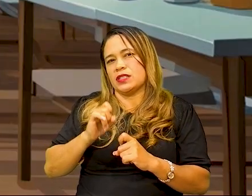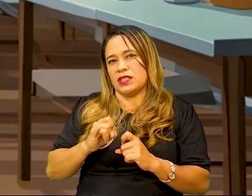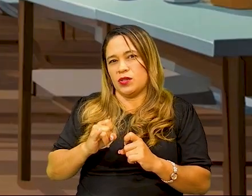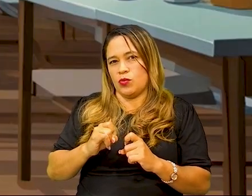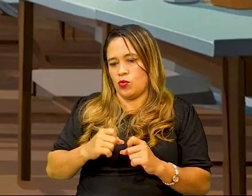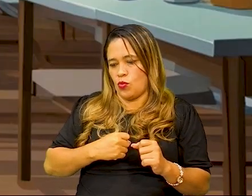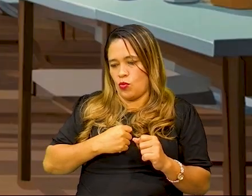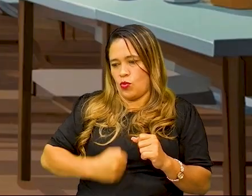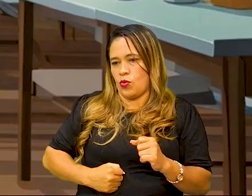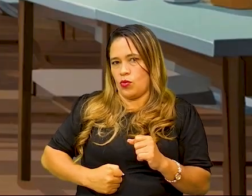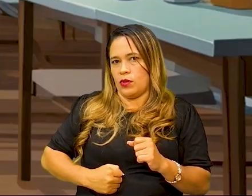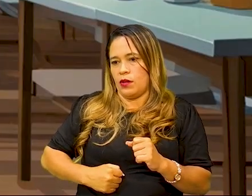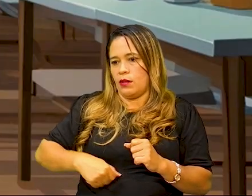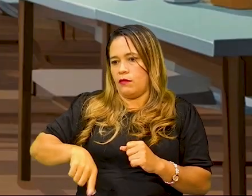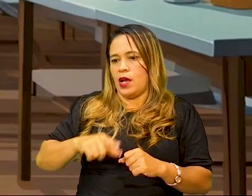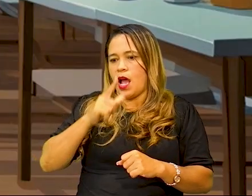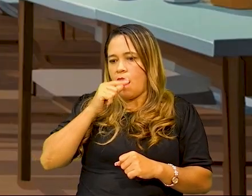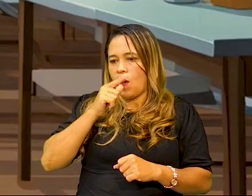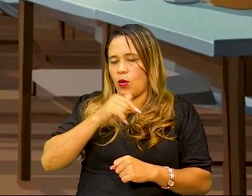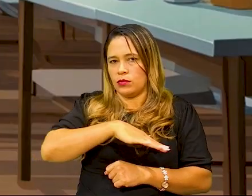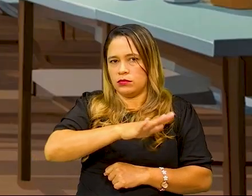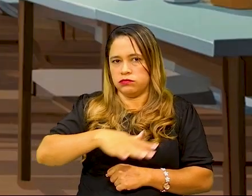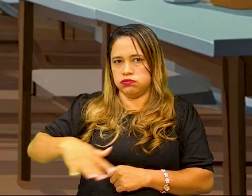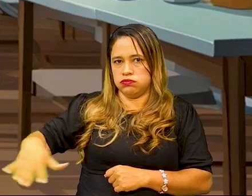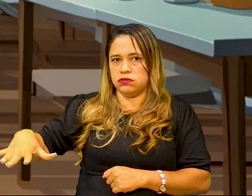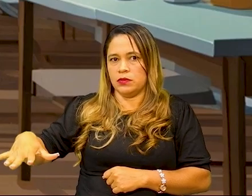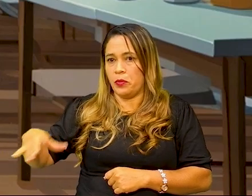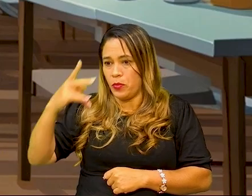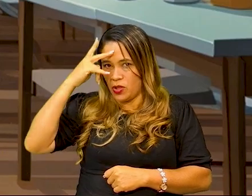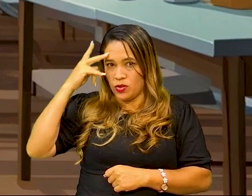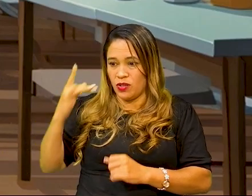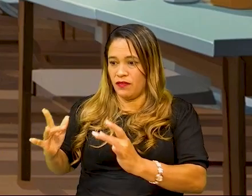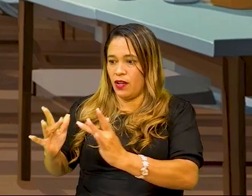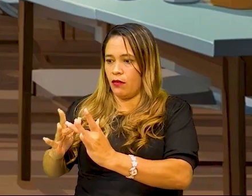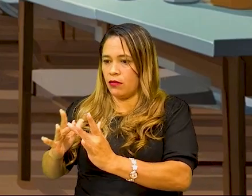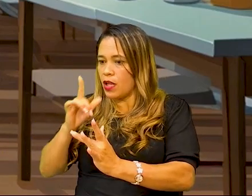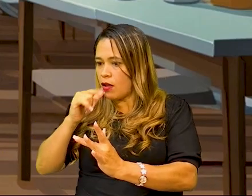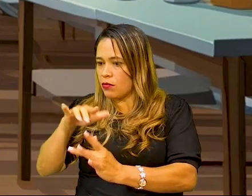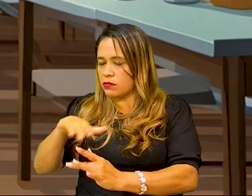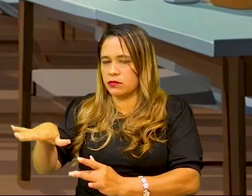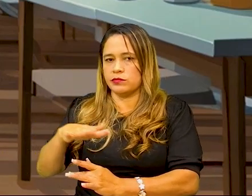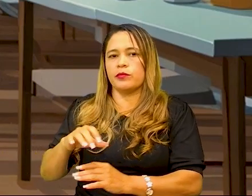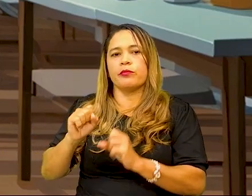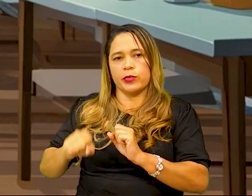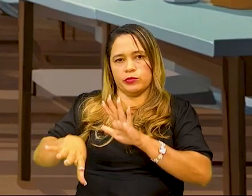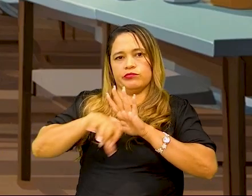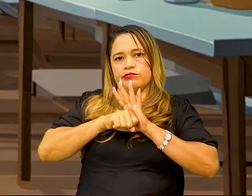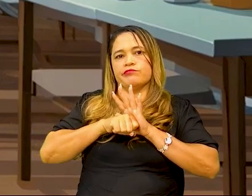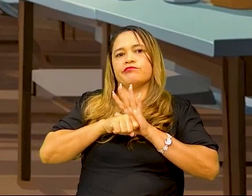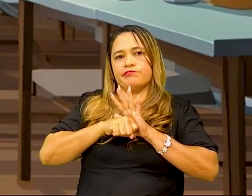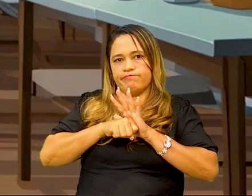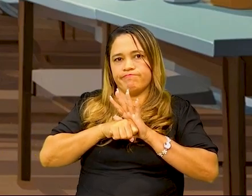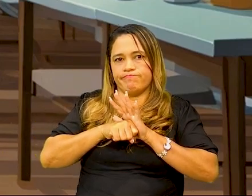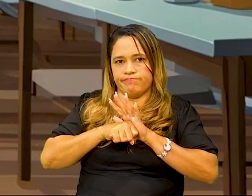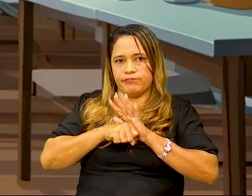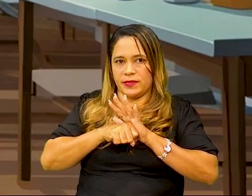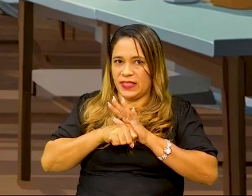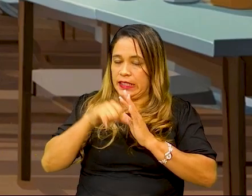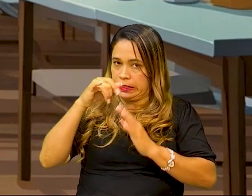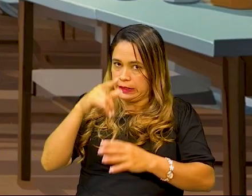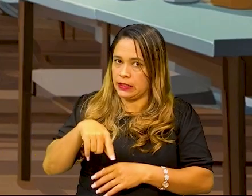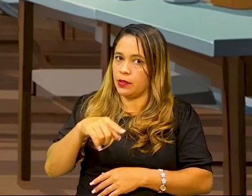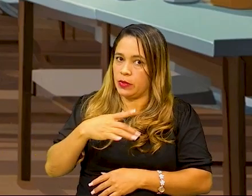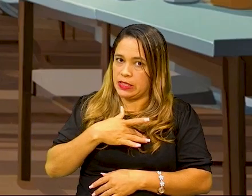o ambiente aquático, todo mundo que de forma direta ou indireta tiver contato com esse ambiente pode acabar desenvolvendo o quê? A doença. E isso para a